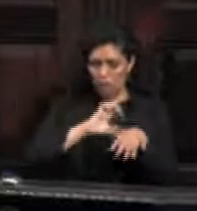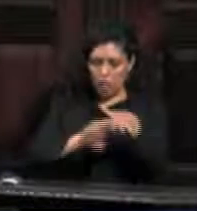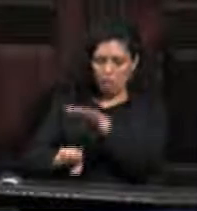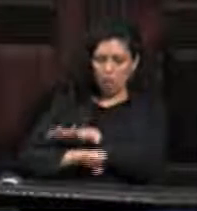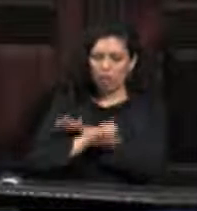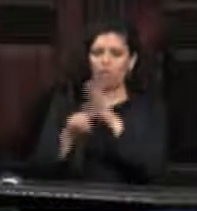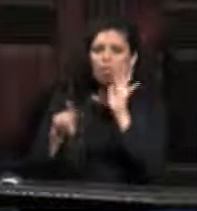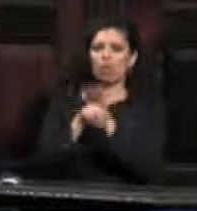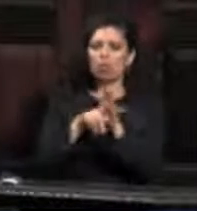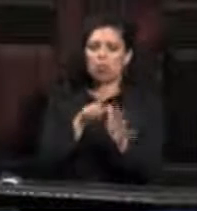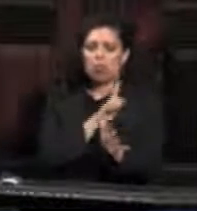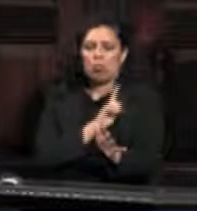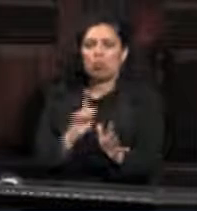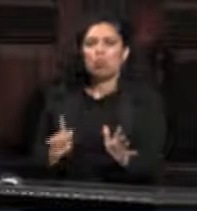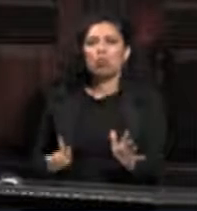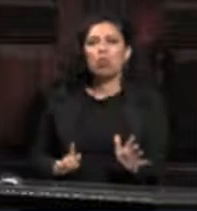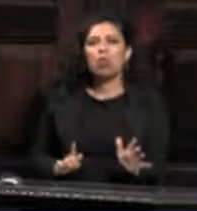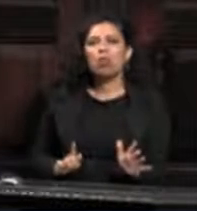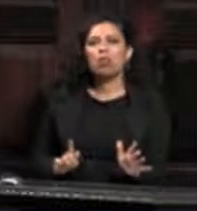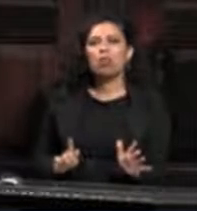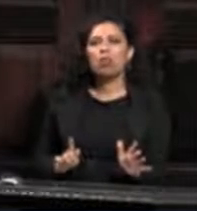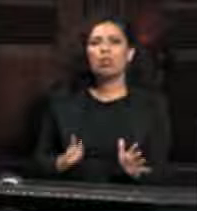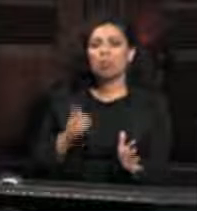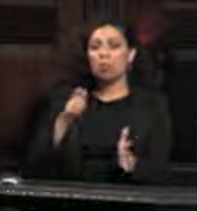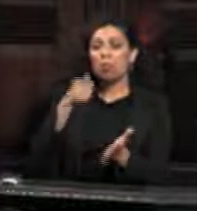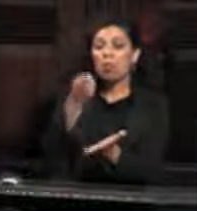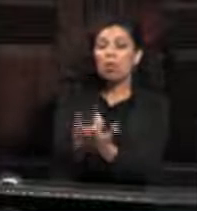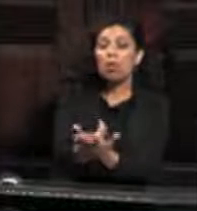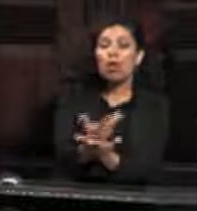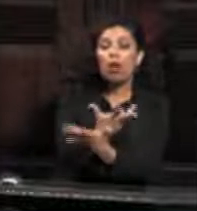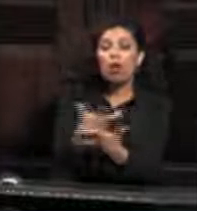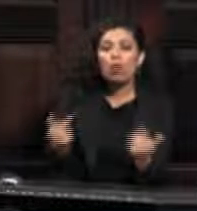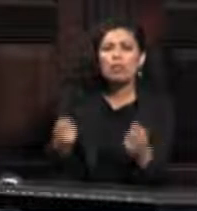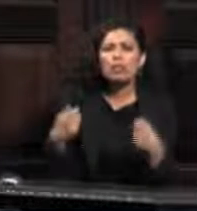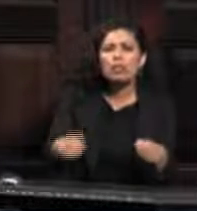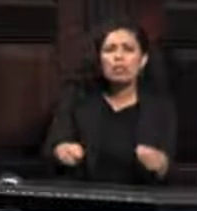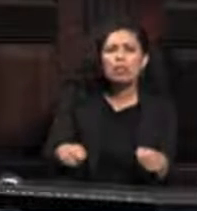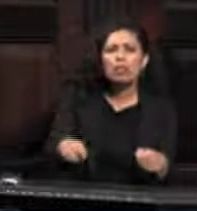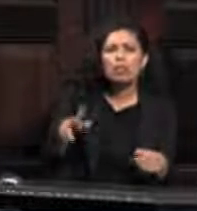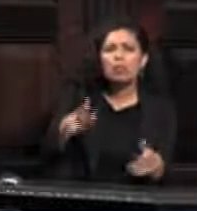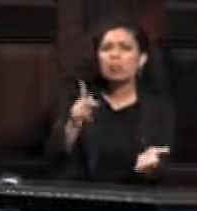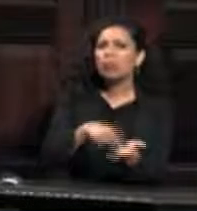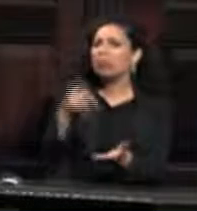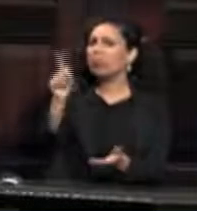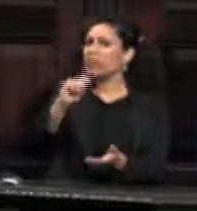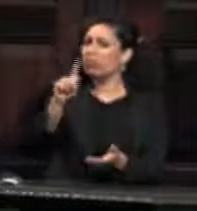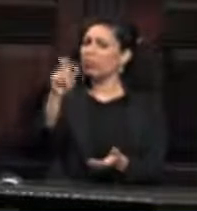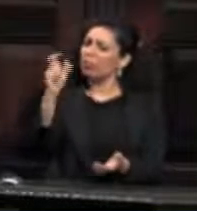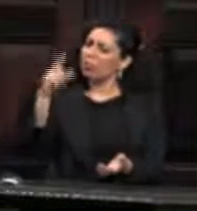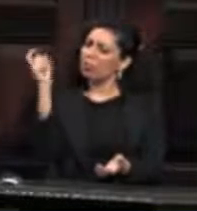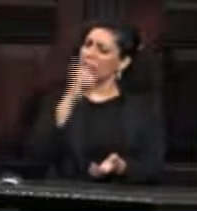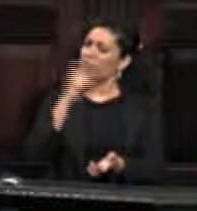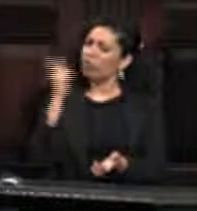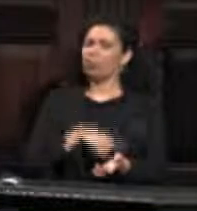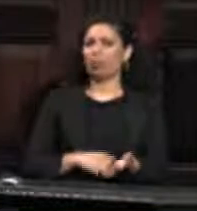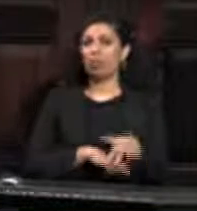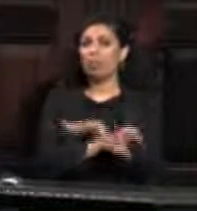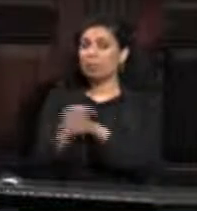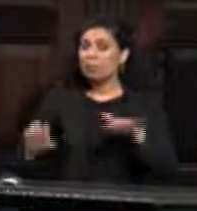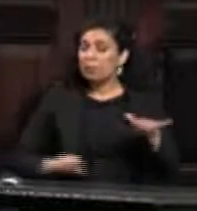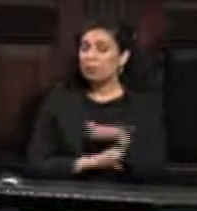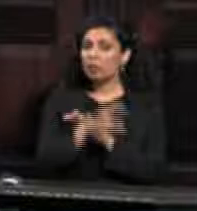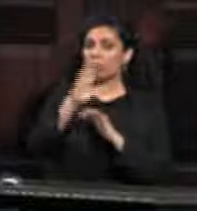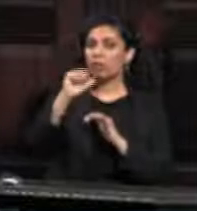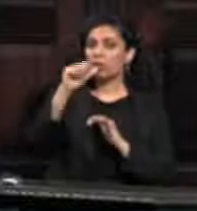e cobravam essa taxa dos agricultores familiares. O CADEG é um ente